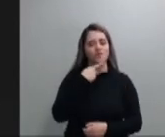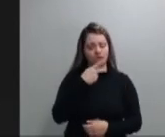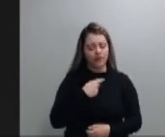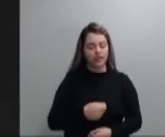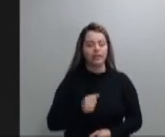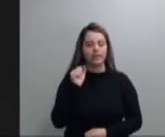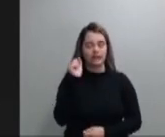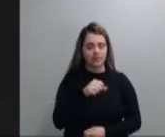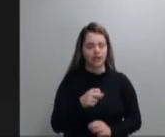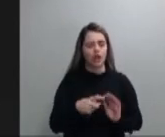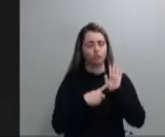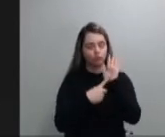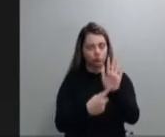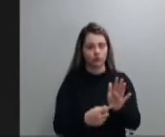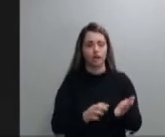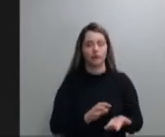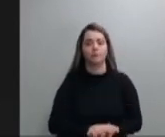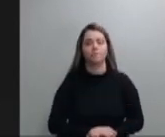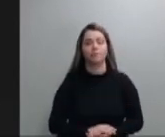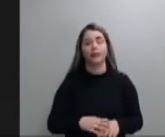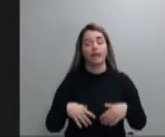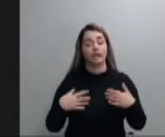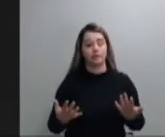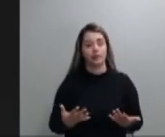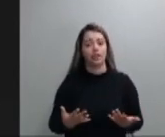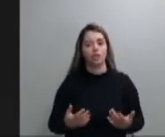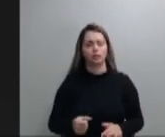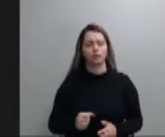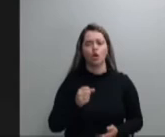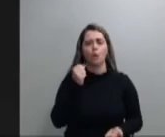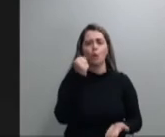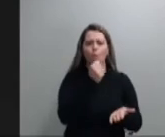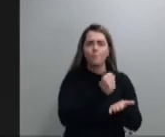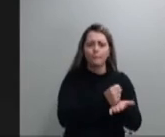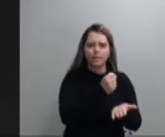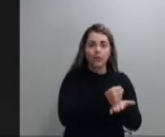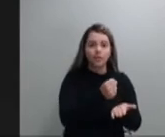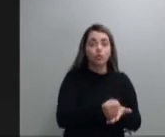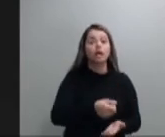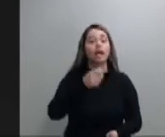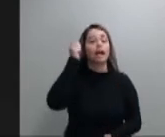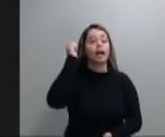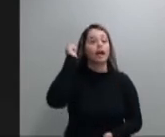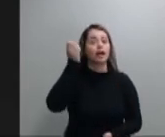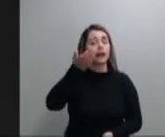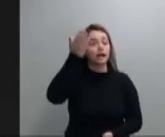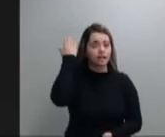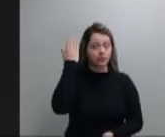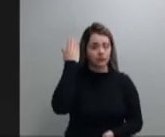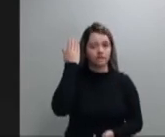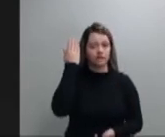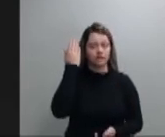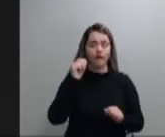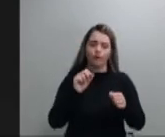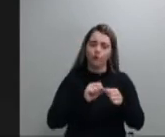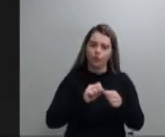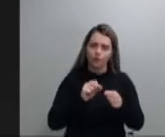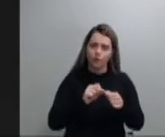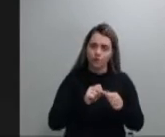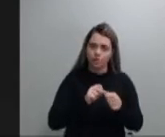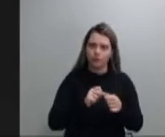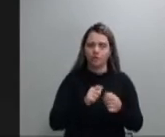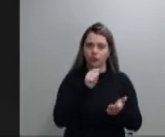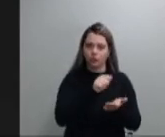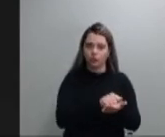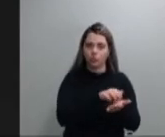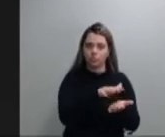de concentração deve se dar obrigatoriamente antes da produção dos efeitos desse ato ou